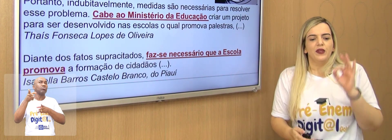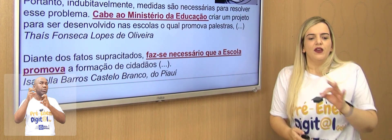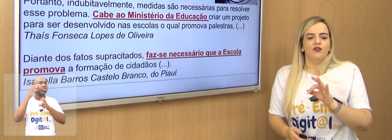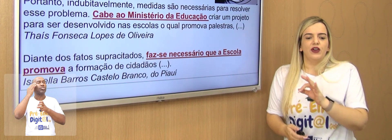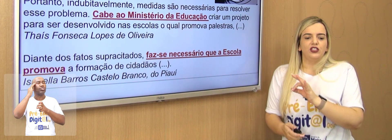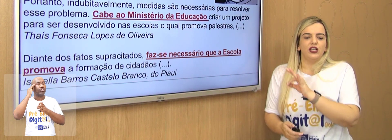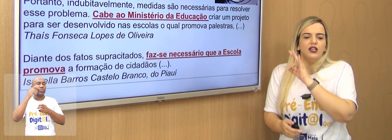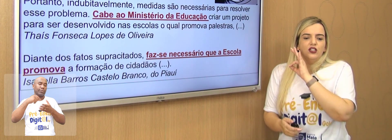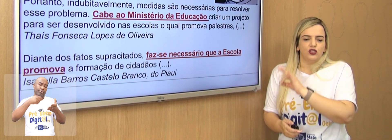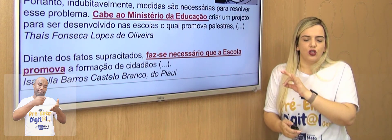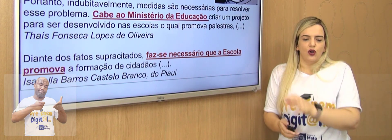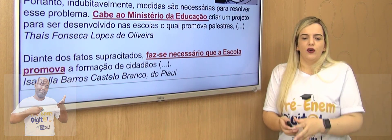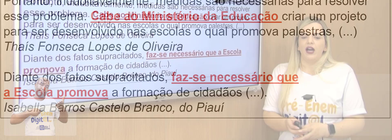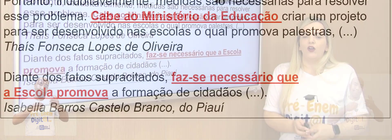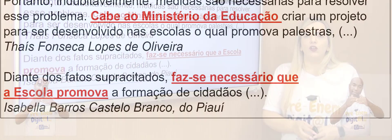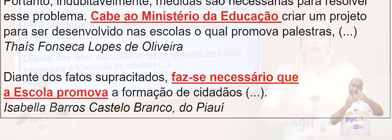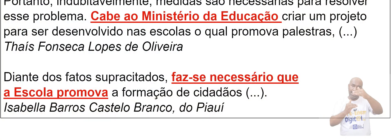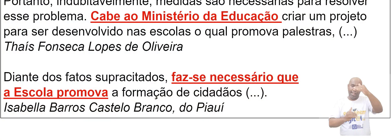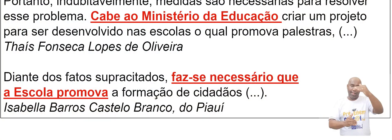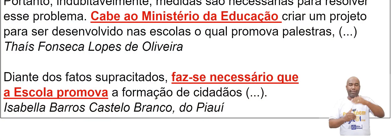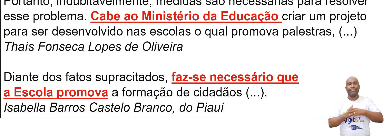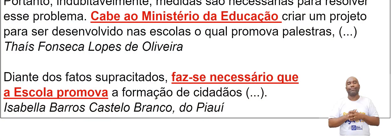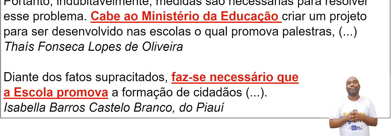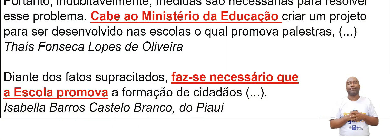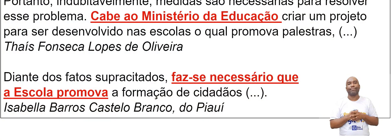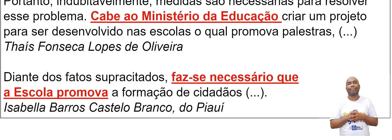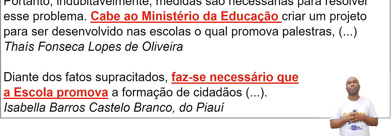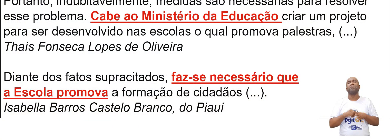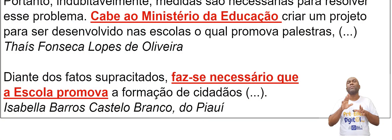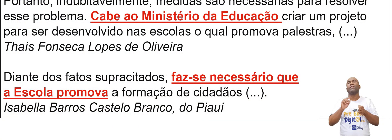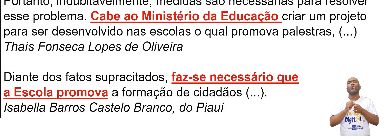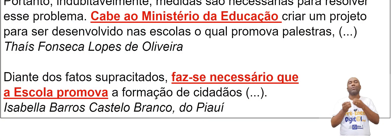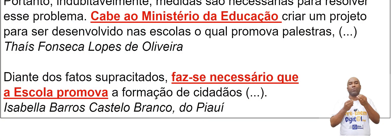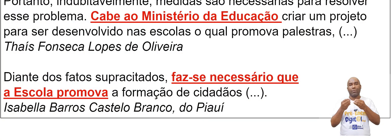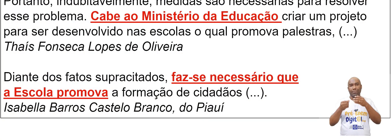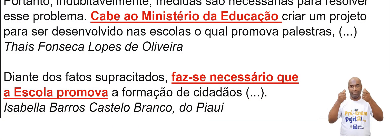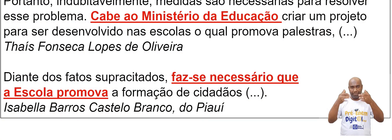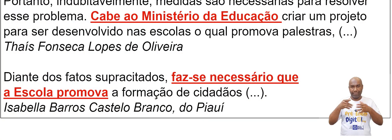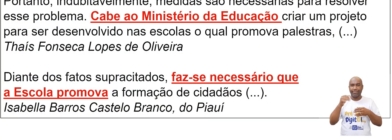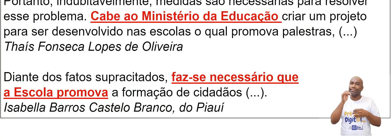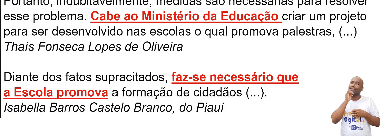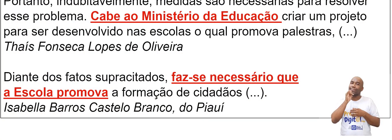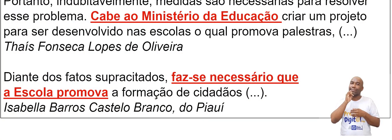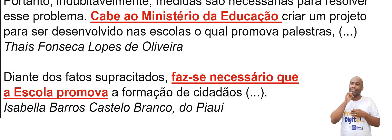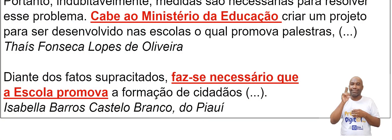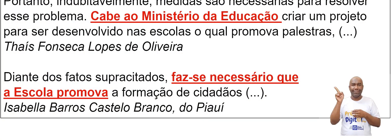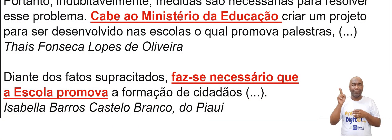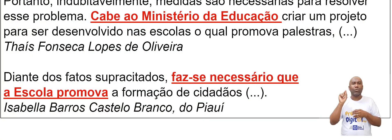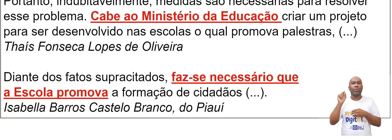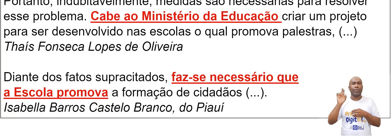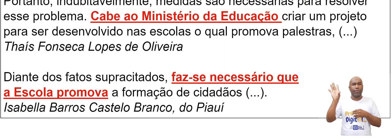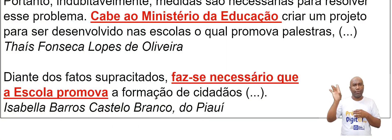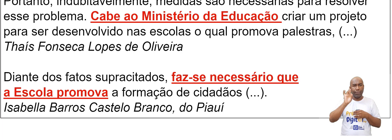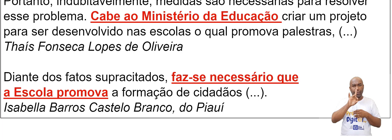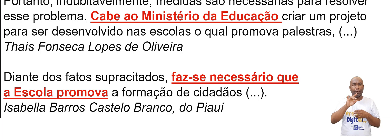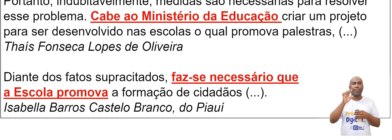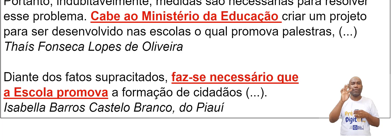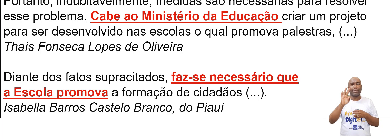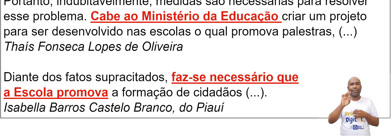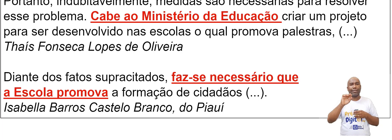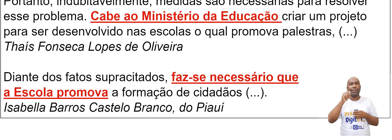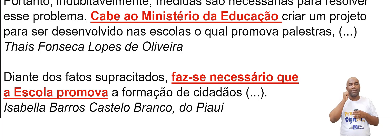frente. Veja só, agora eu vou ler com vocês o exemplo. Esse exemplo eu peguei da redação